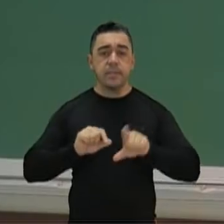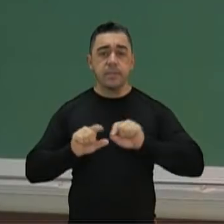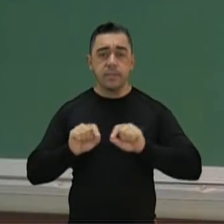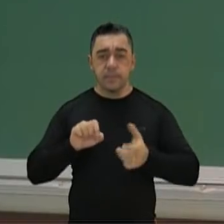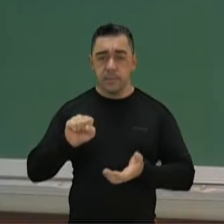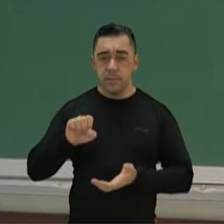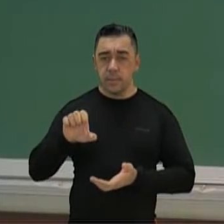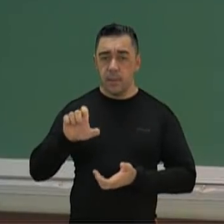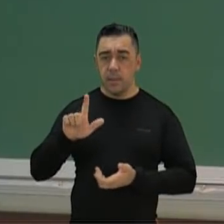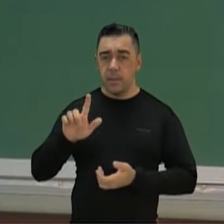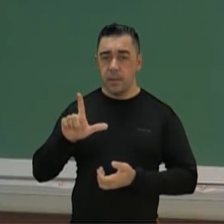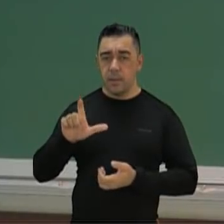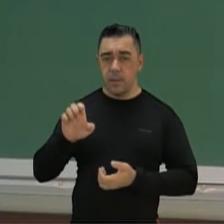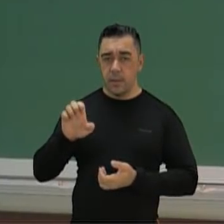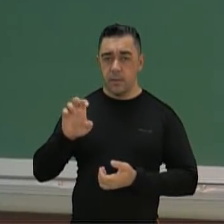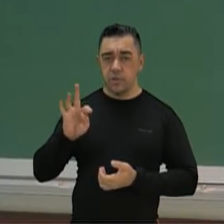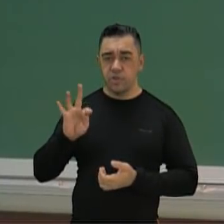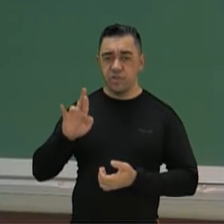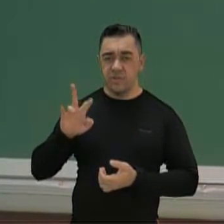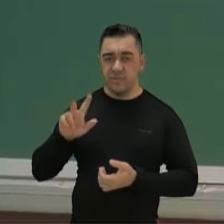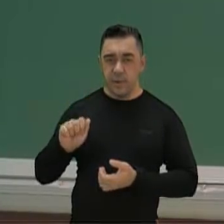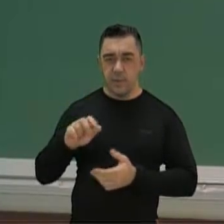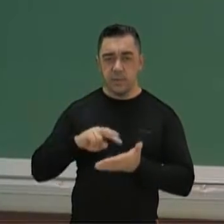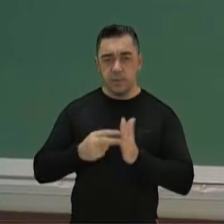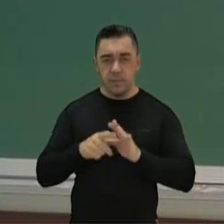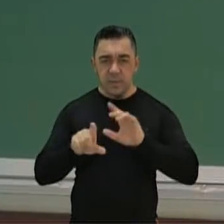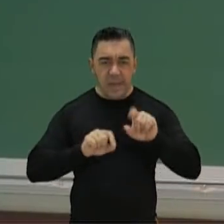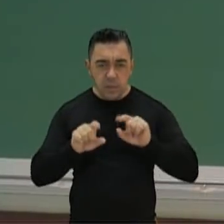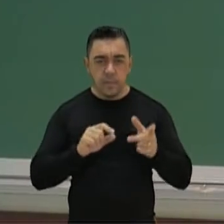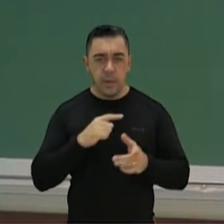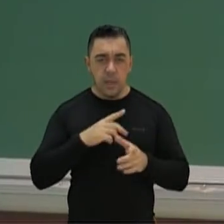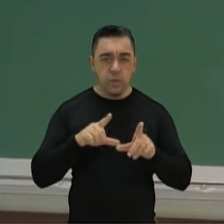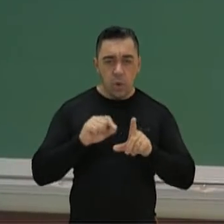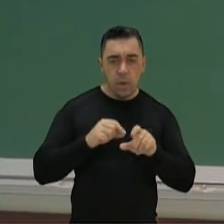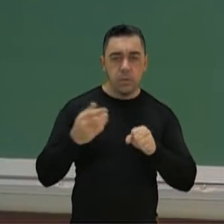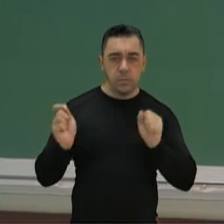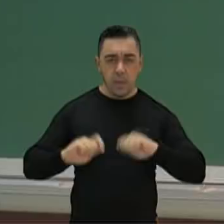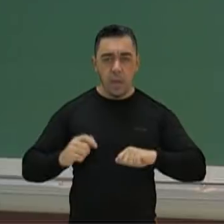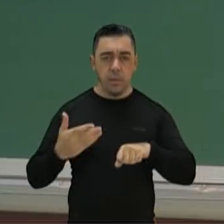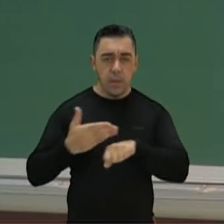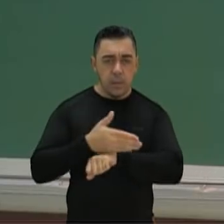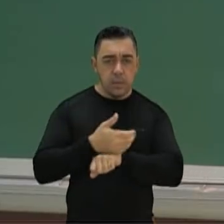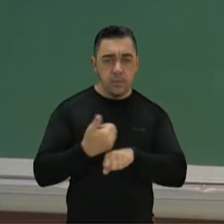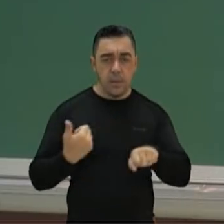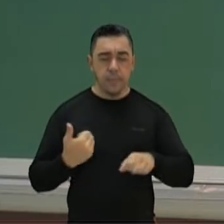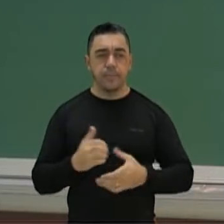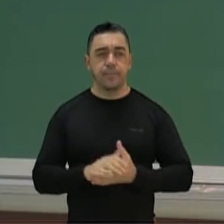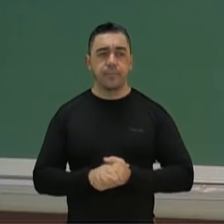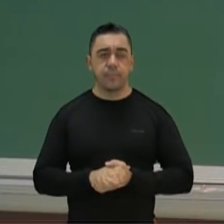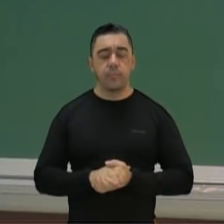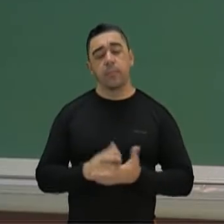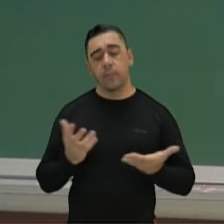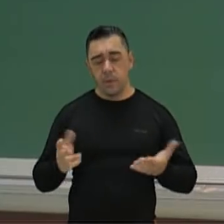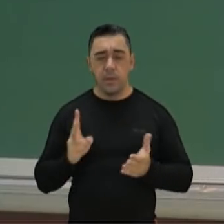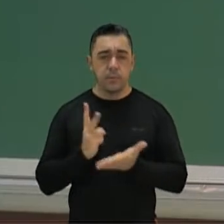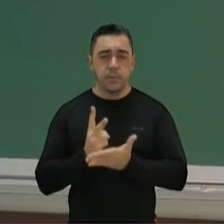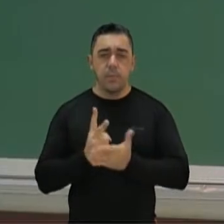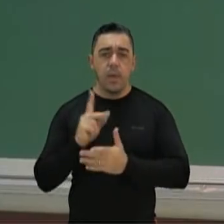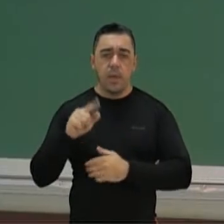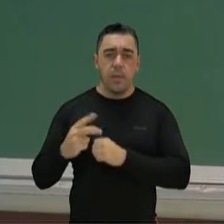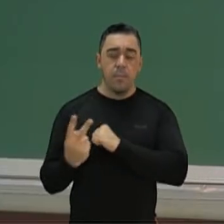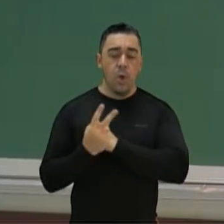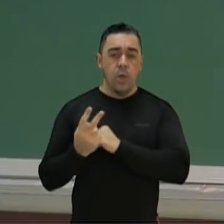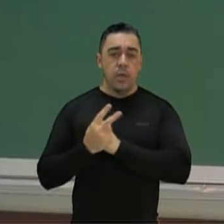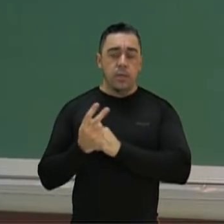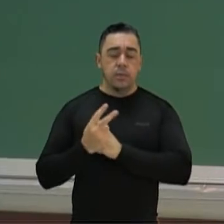ela seleciona o que pode entrar e sair. Onde está a membrana plasmática? Ao redor da célula. No caso